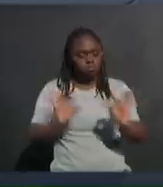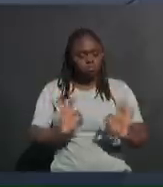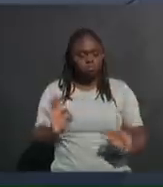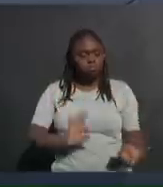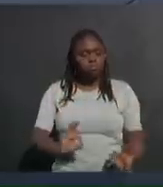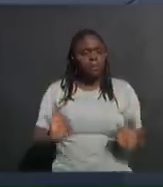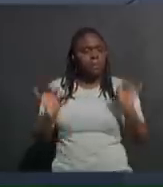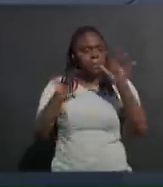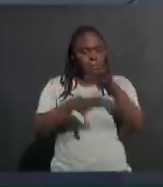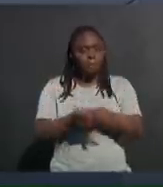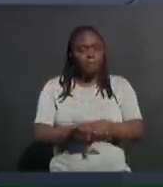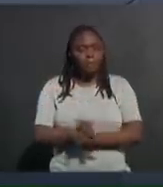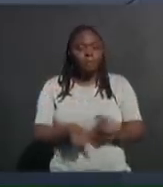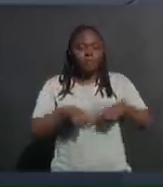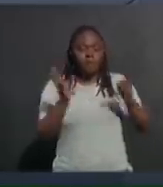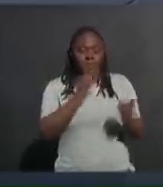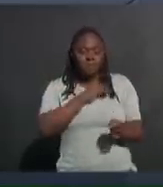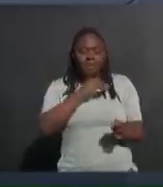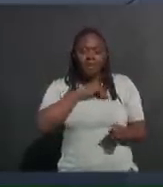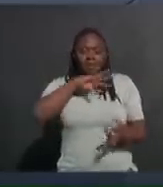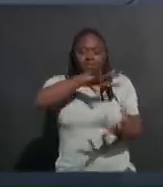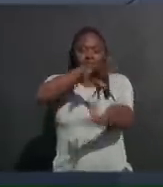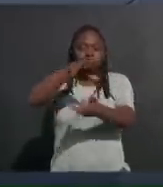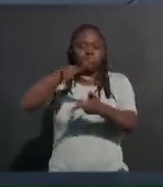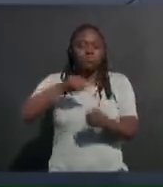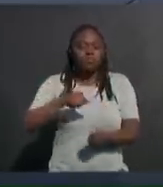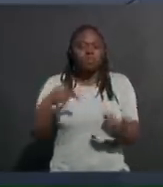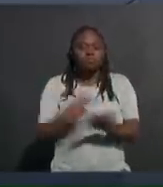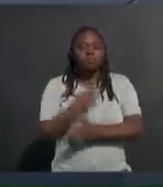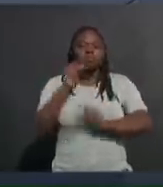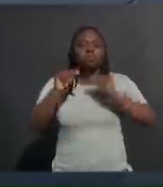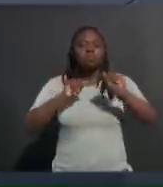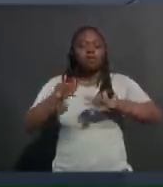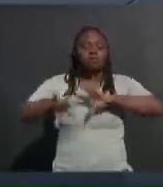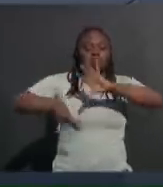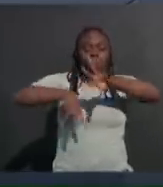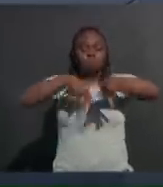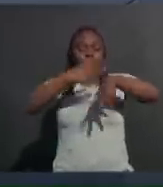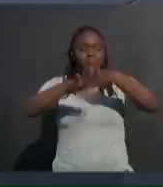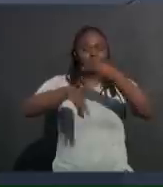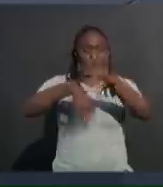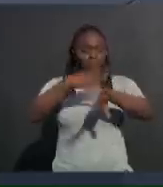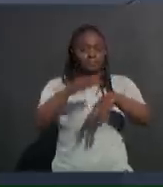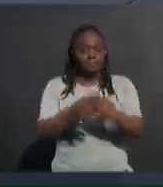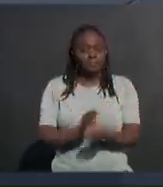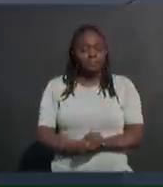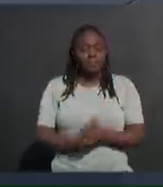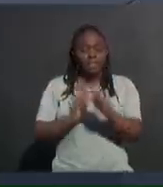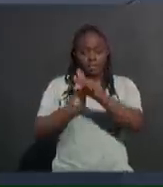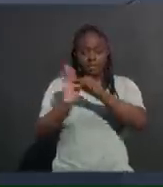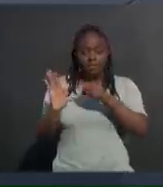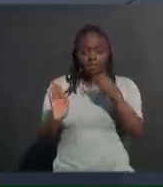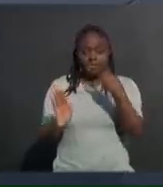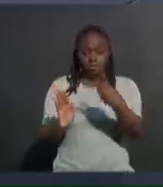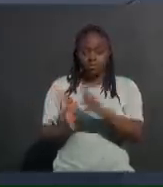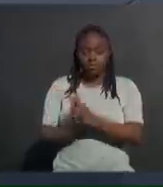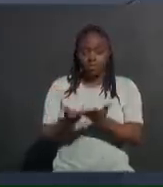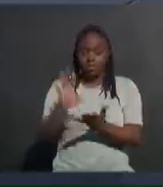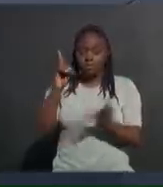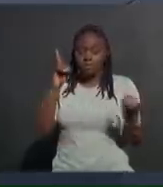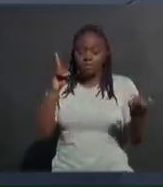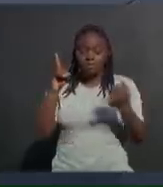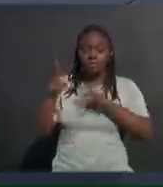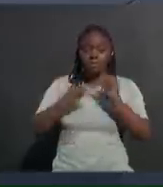a entrada do pecado no mundo colocou o mundo em um caos. Por isso que o verso 2 da Bíblia diz: a